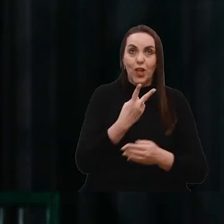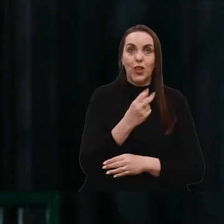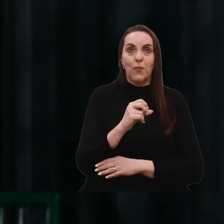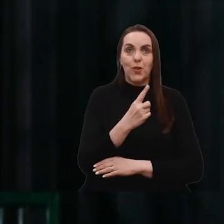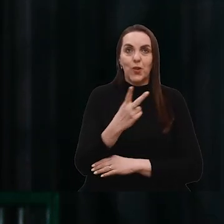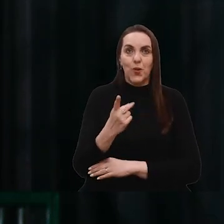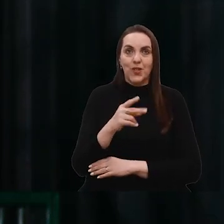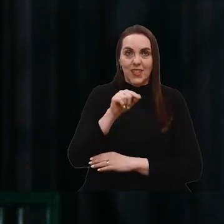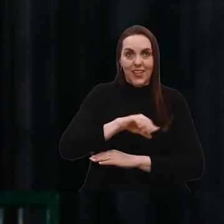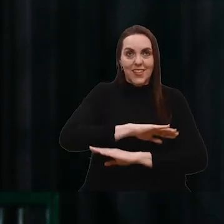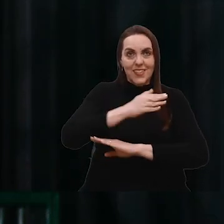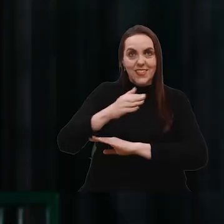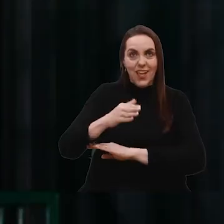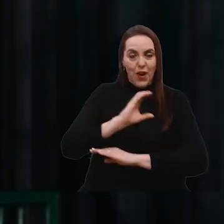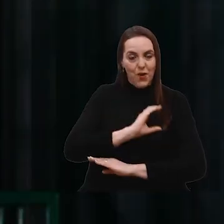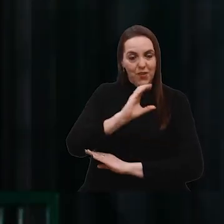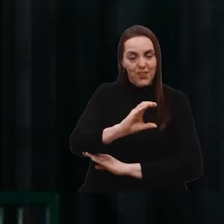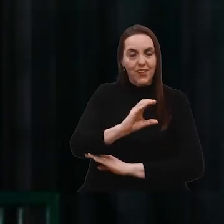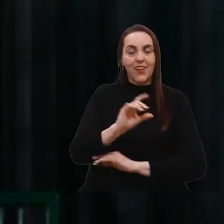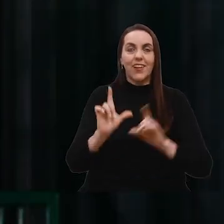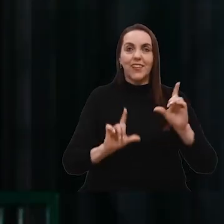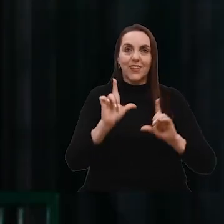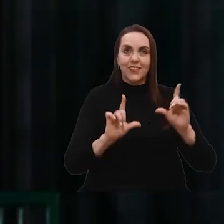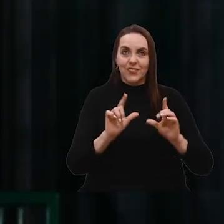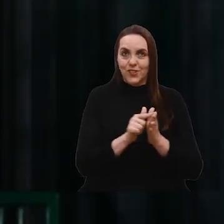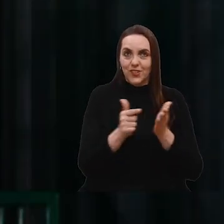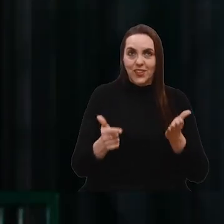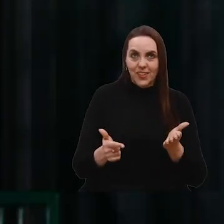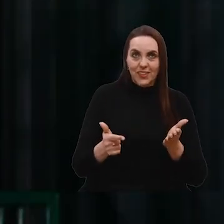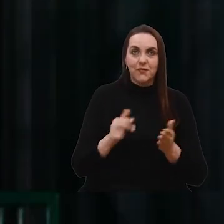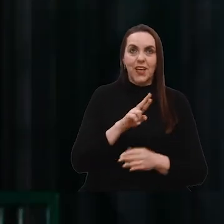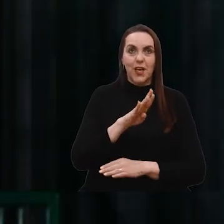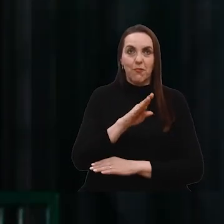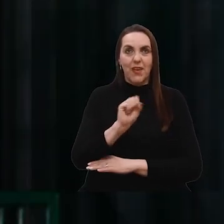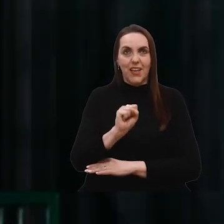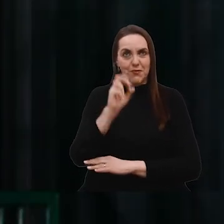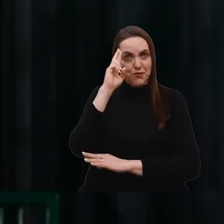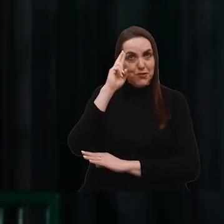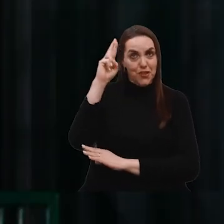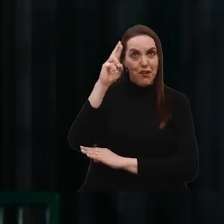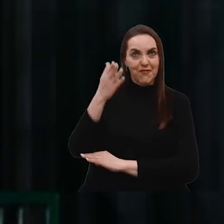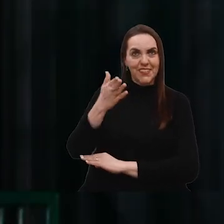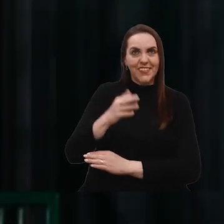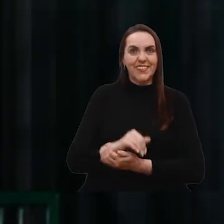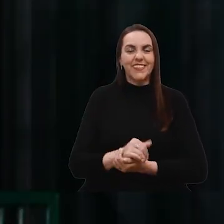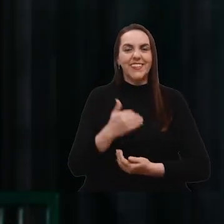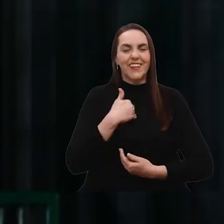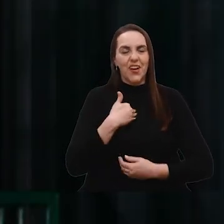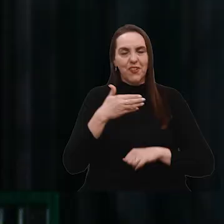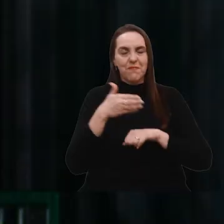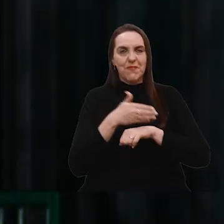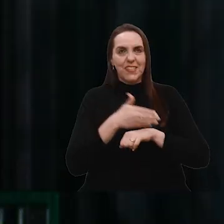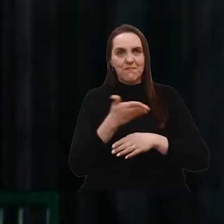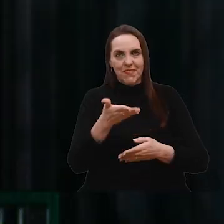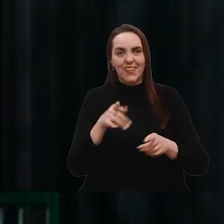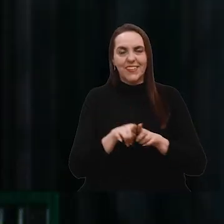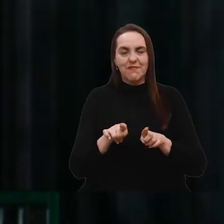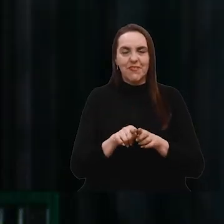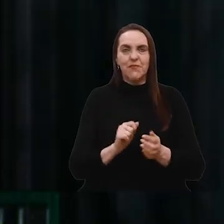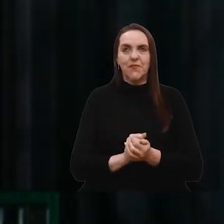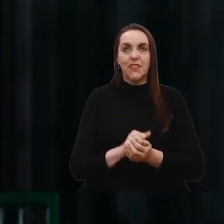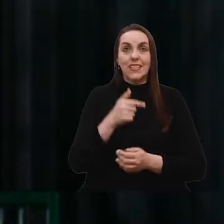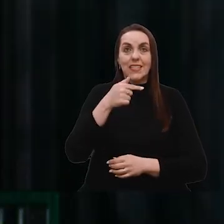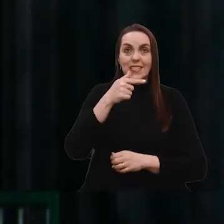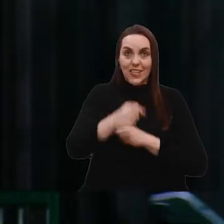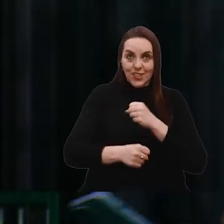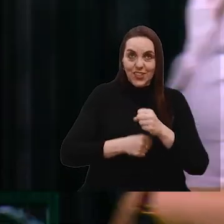foi convidada a retornar para a Serra para coordenar a equipe de telejornalismo da RBS TV, chefe, da qual eu